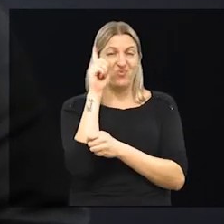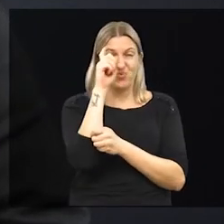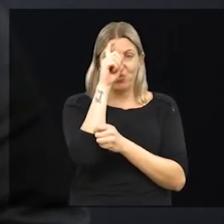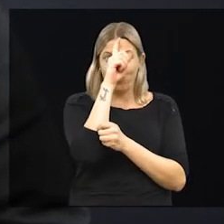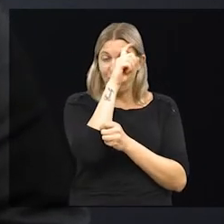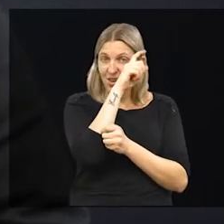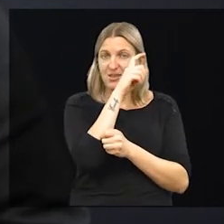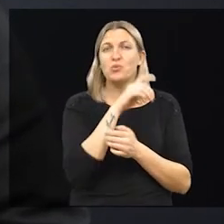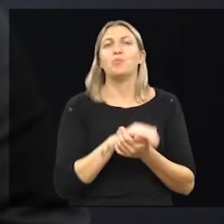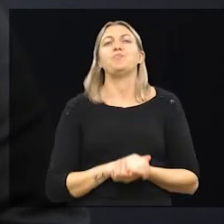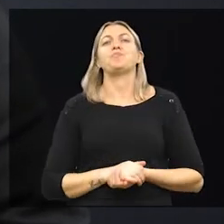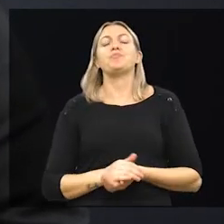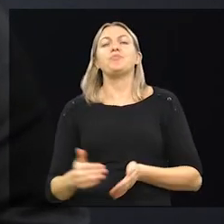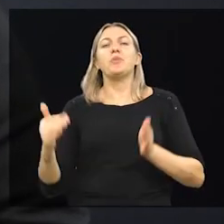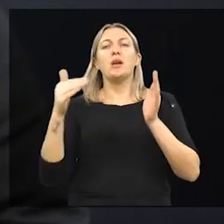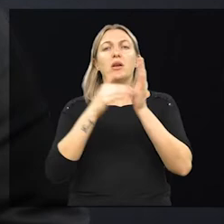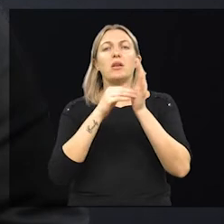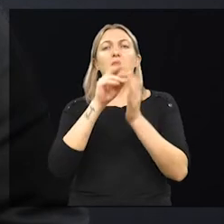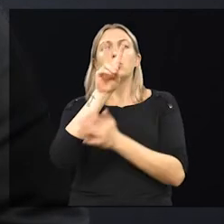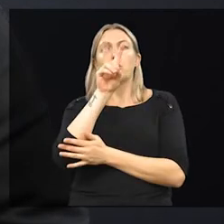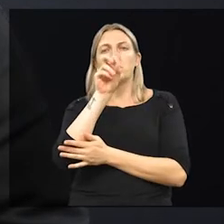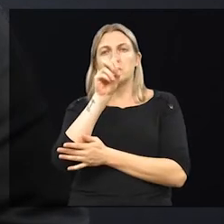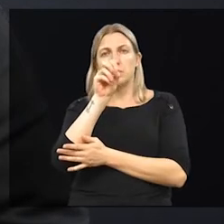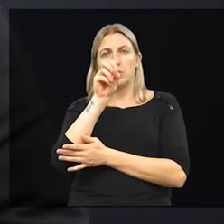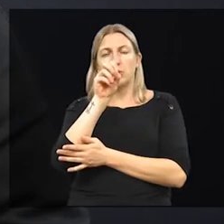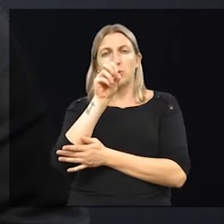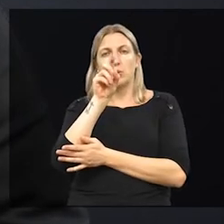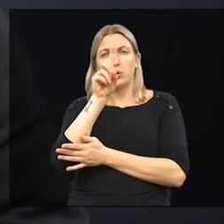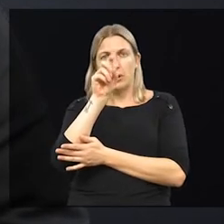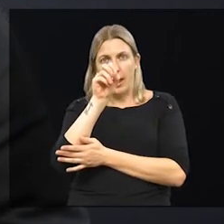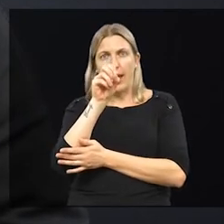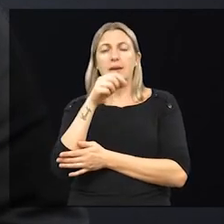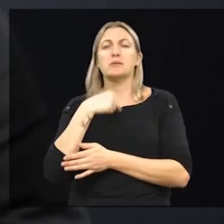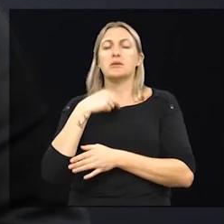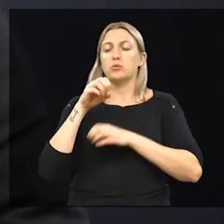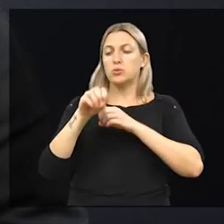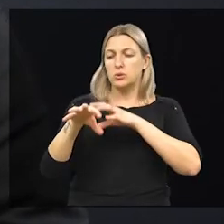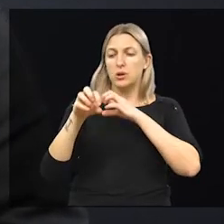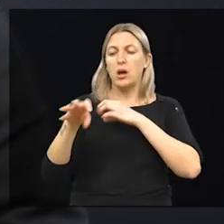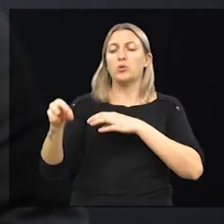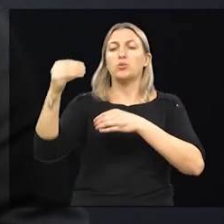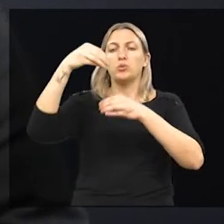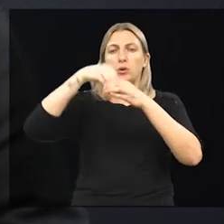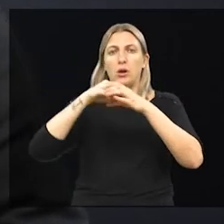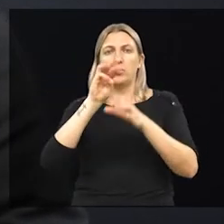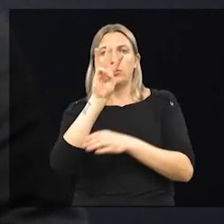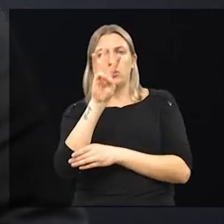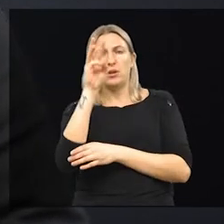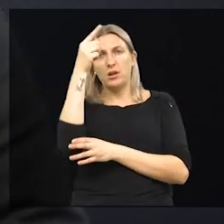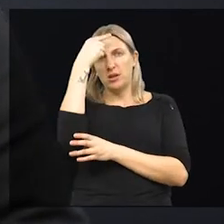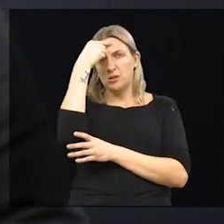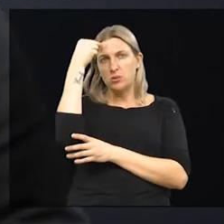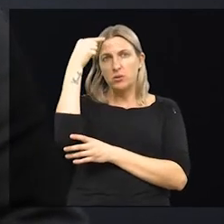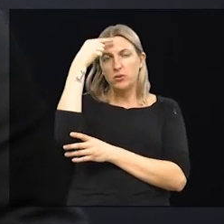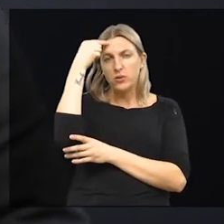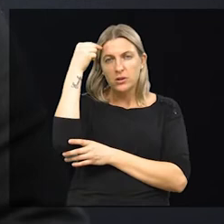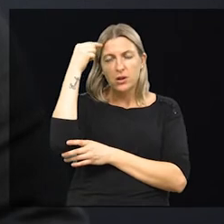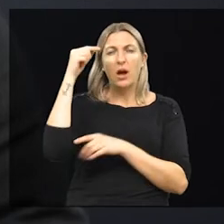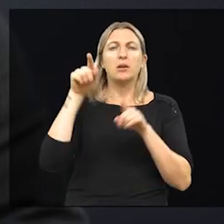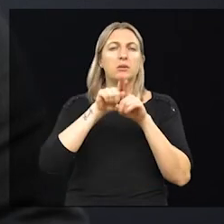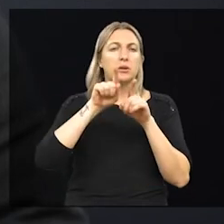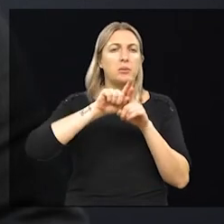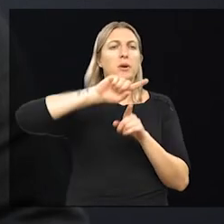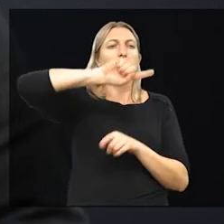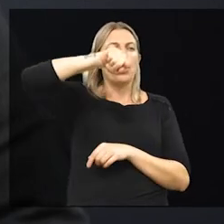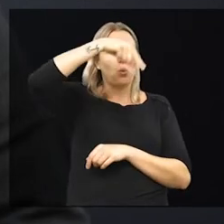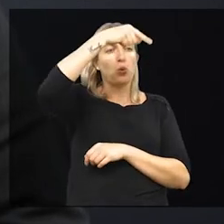abraçando elas e depois não tinha mais volta na minha experiência e estava toda nessa área então para você começar algo da indústria é mais